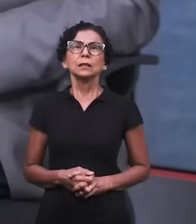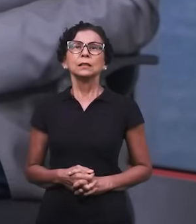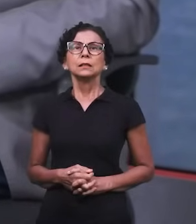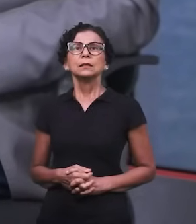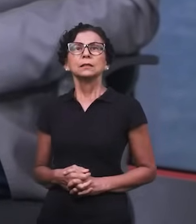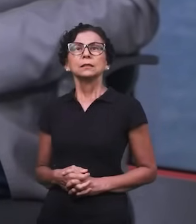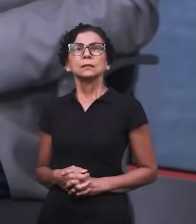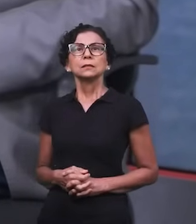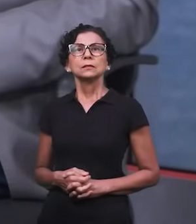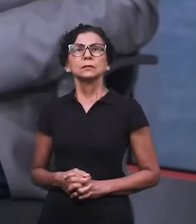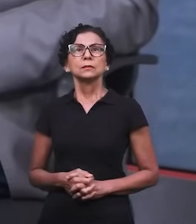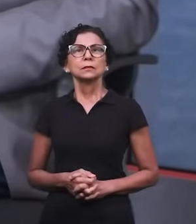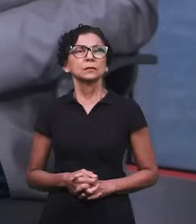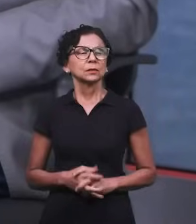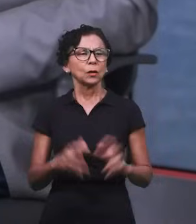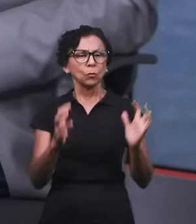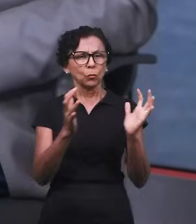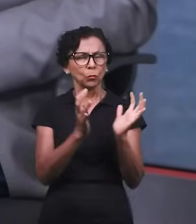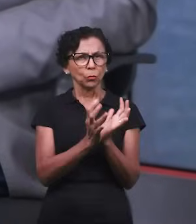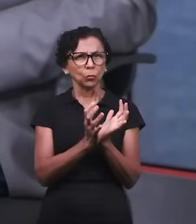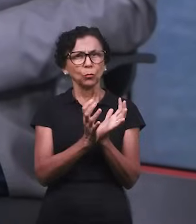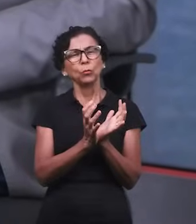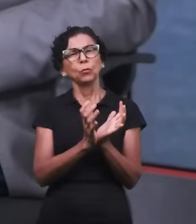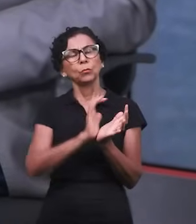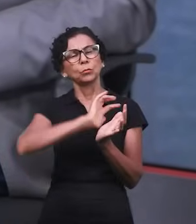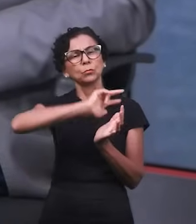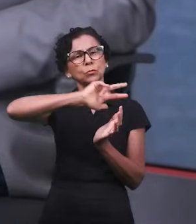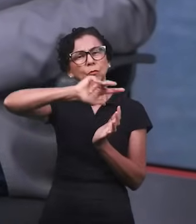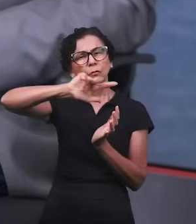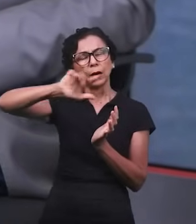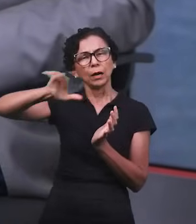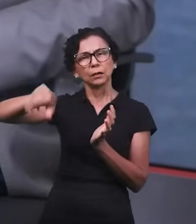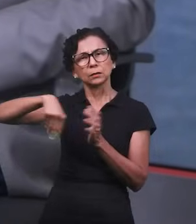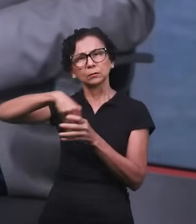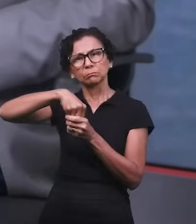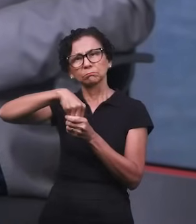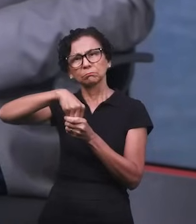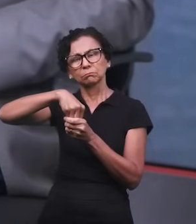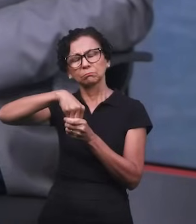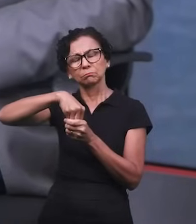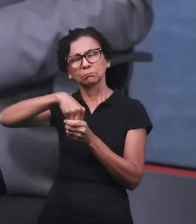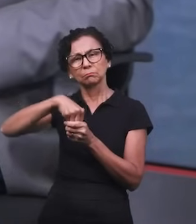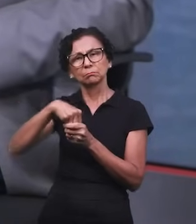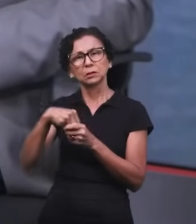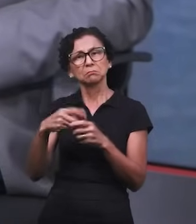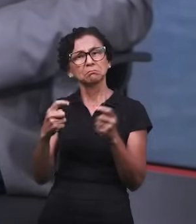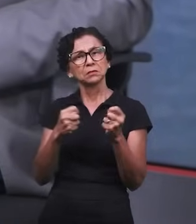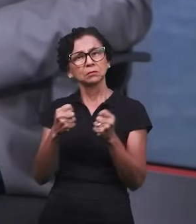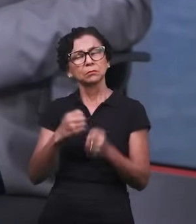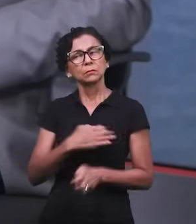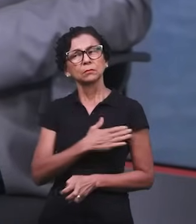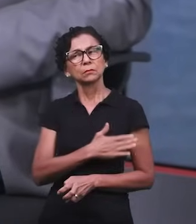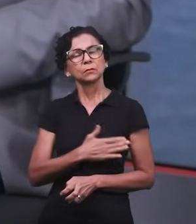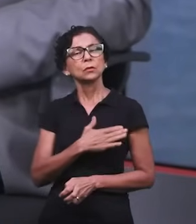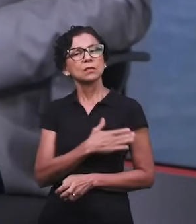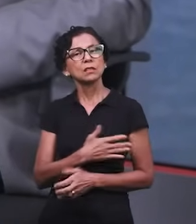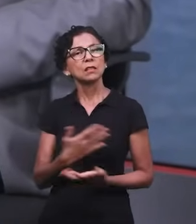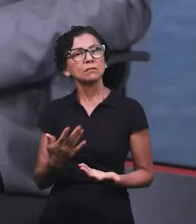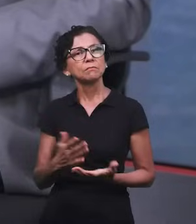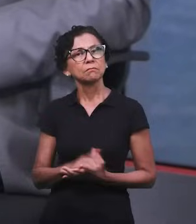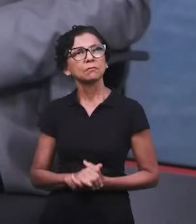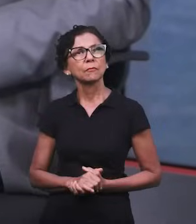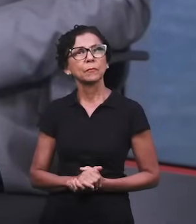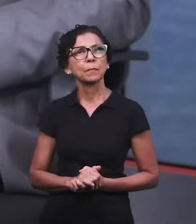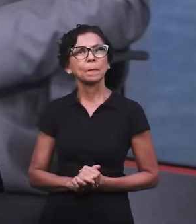porque se relaciona com história, matemática, filosofia, tudo. A gente está falando para jovens, e normalmente o jovem